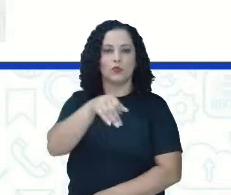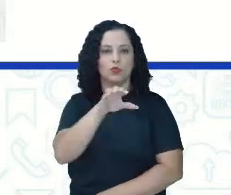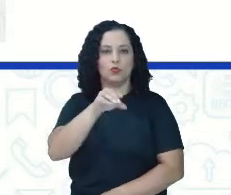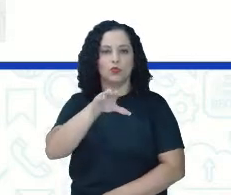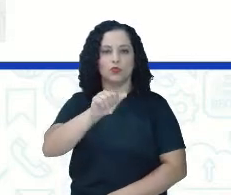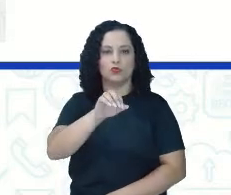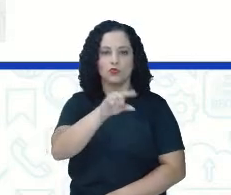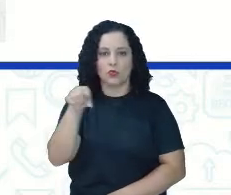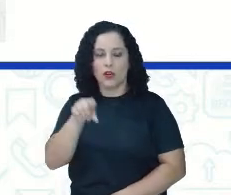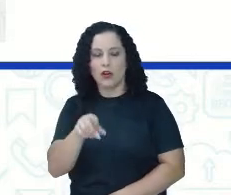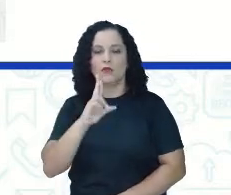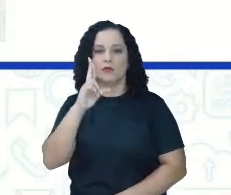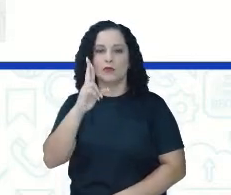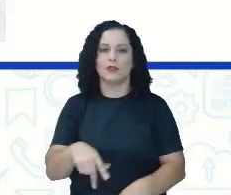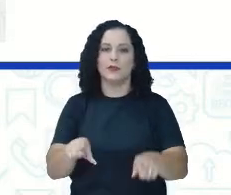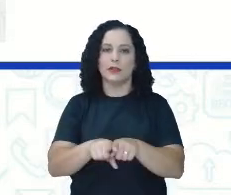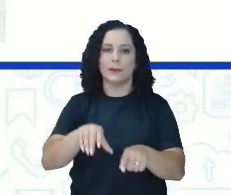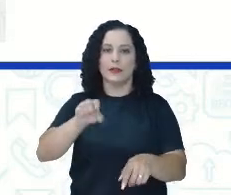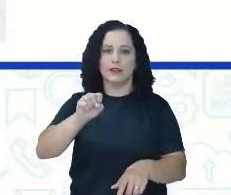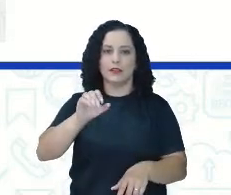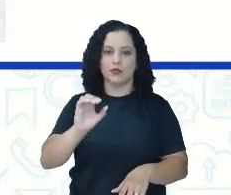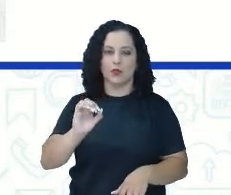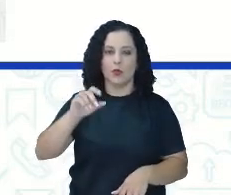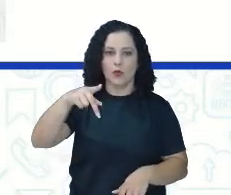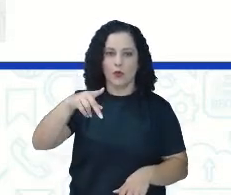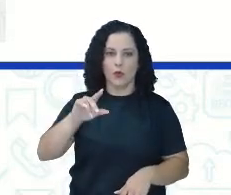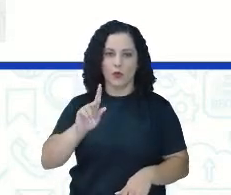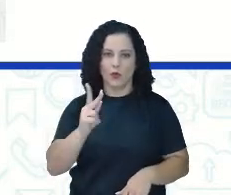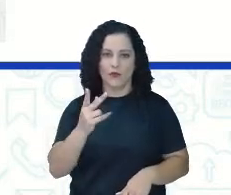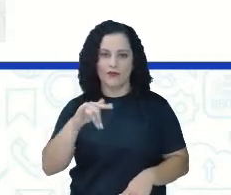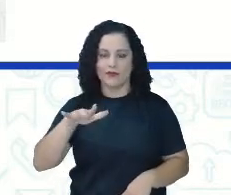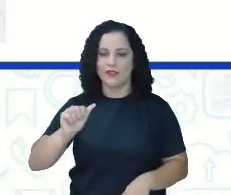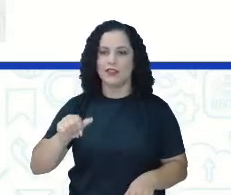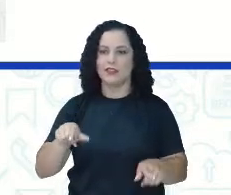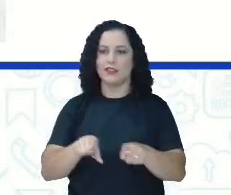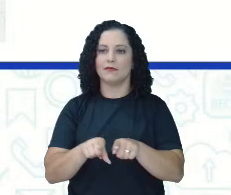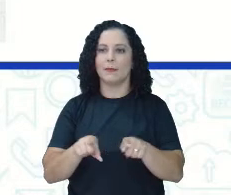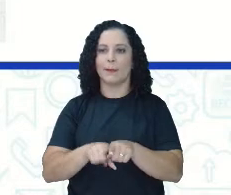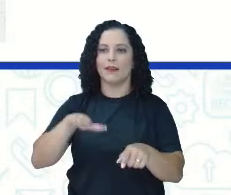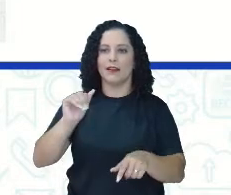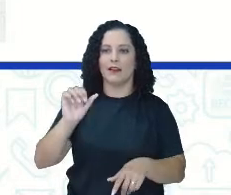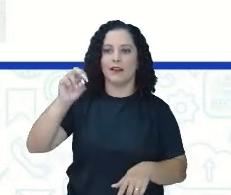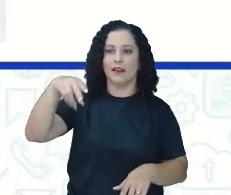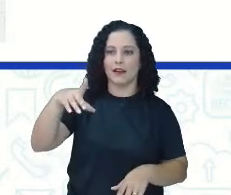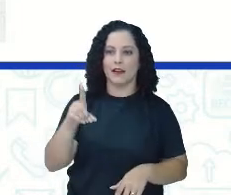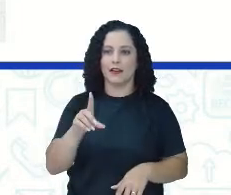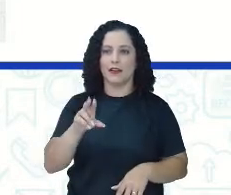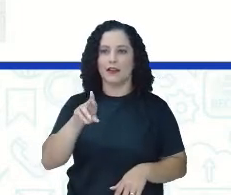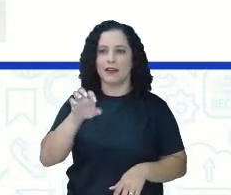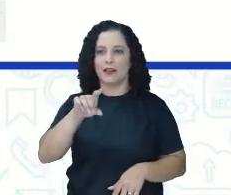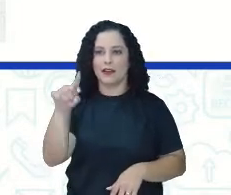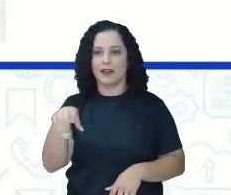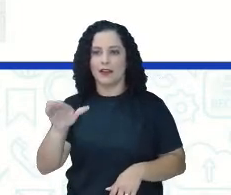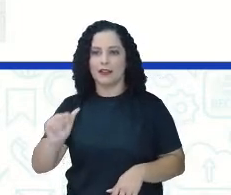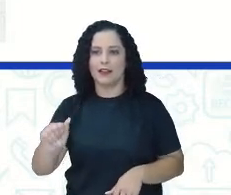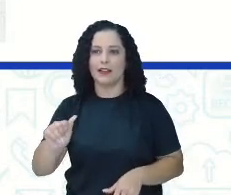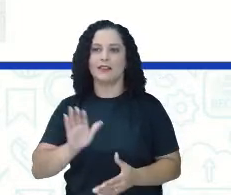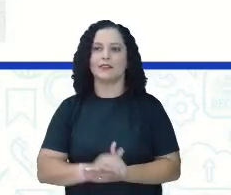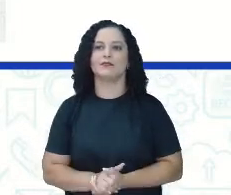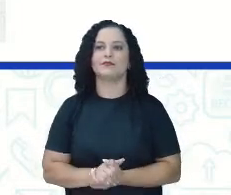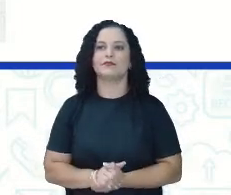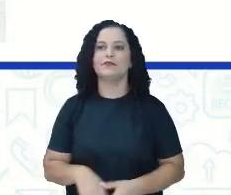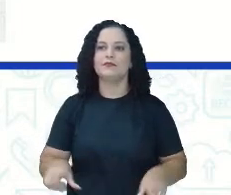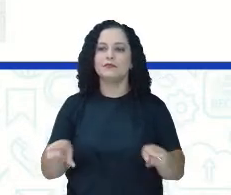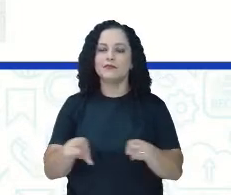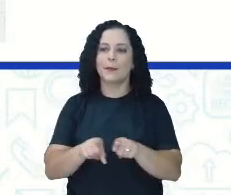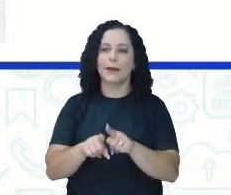Sofia começou ali, eita, é mesmo, eu acho que é 22. Aí a Andresa disse, é por aí. Aí depois o Igor disse, de 24, tia. A Andresa